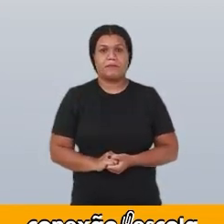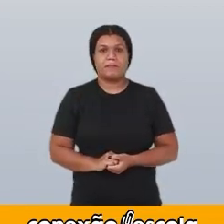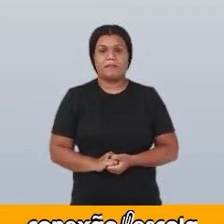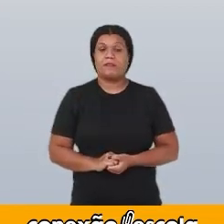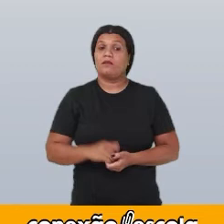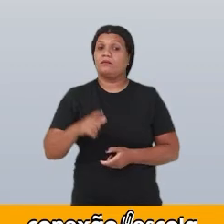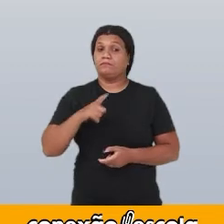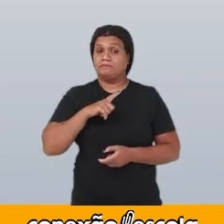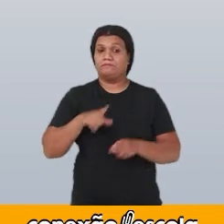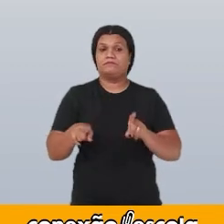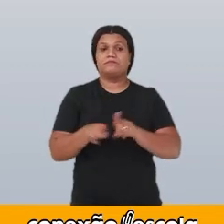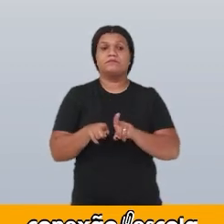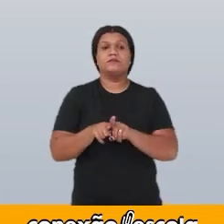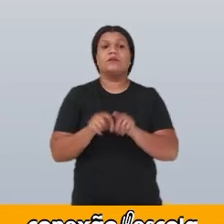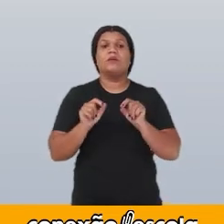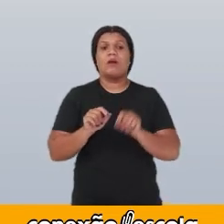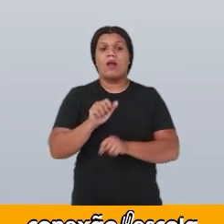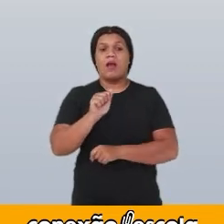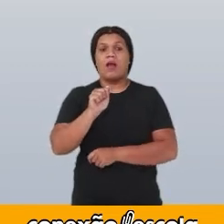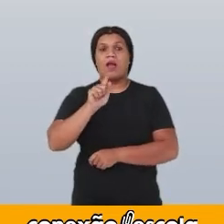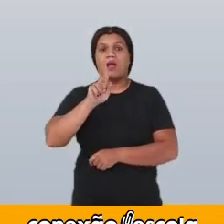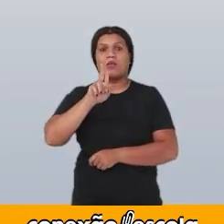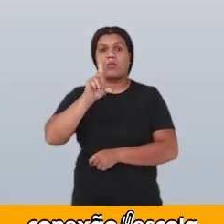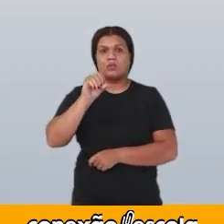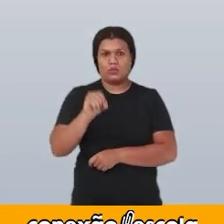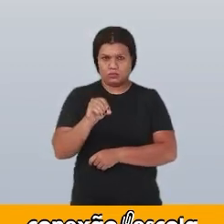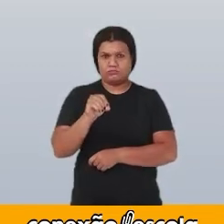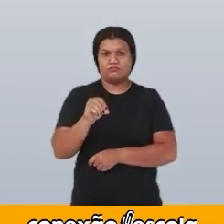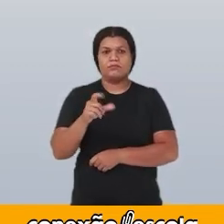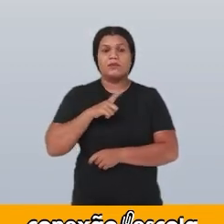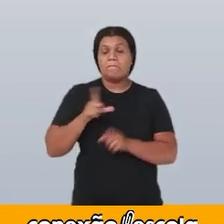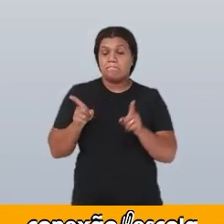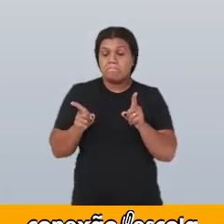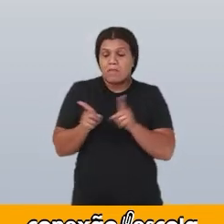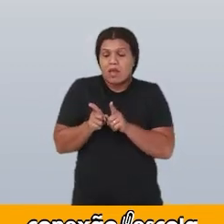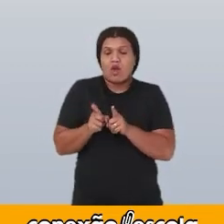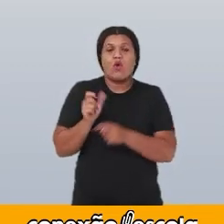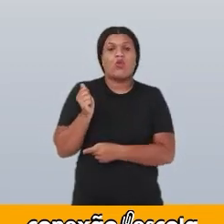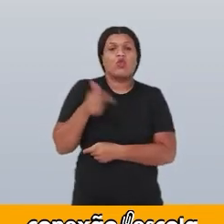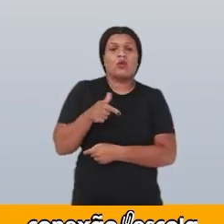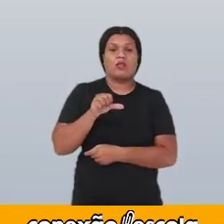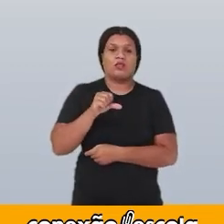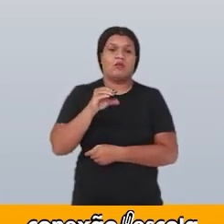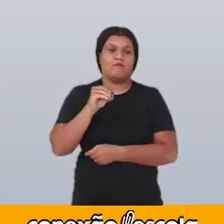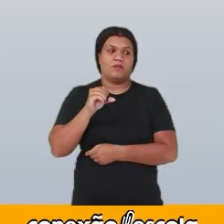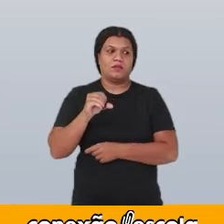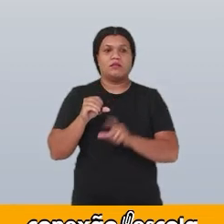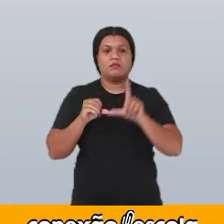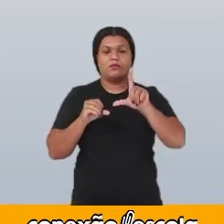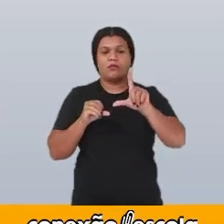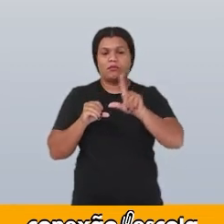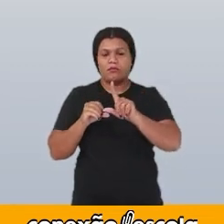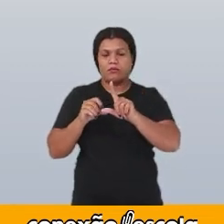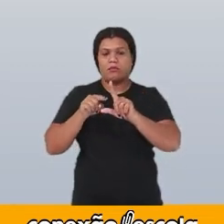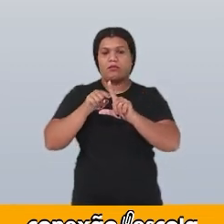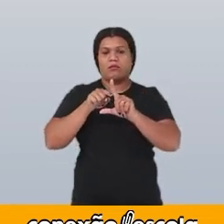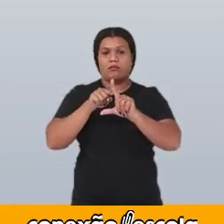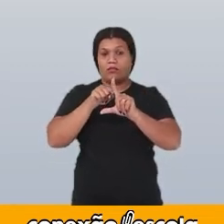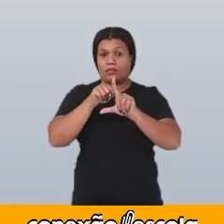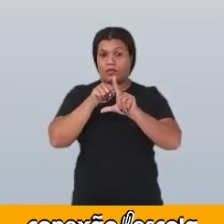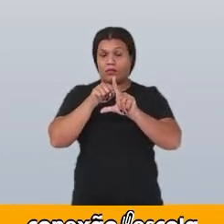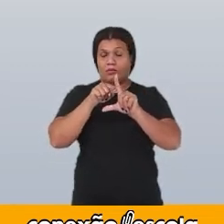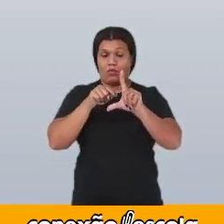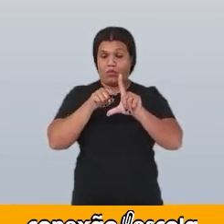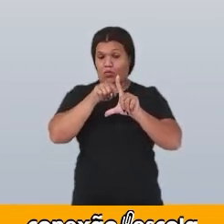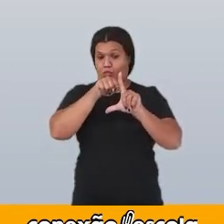Ângulo agudo é aquele cuja medida é menor do que 90 graus. Temos na imagem um ângulo de 90 graus. Se